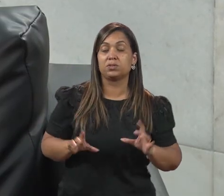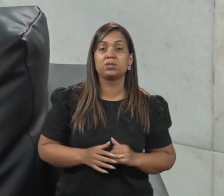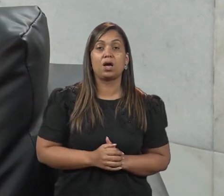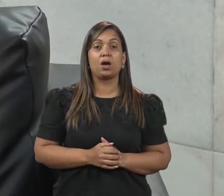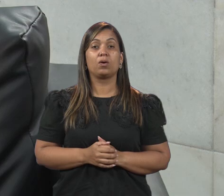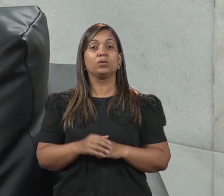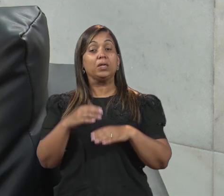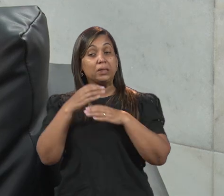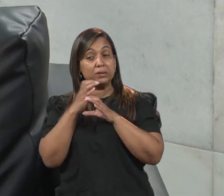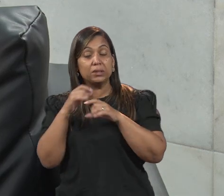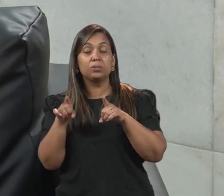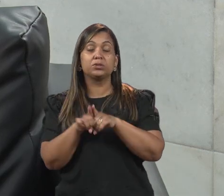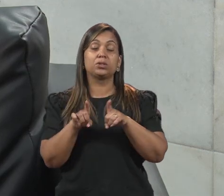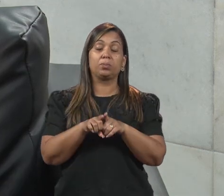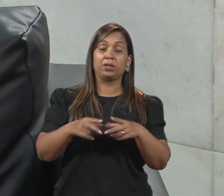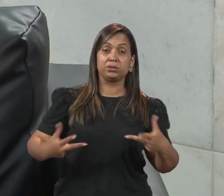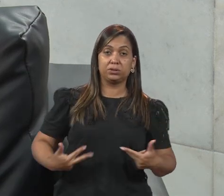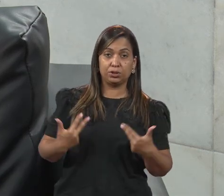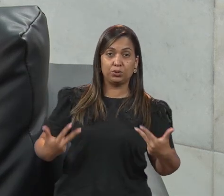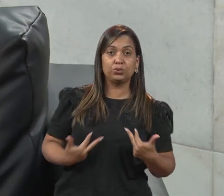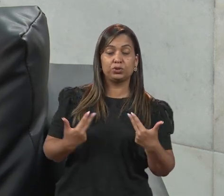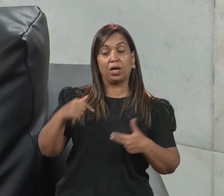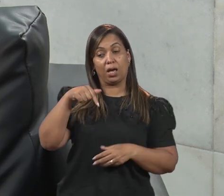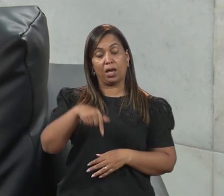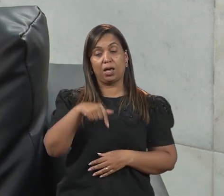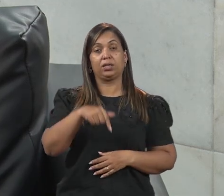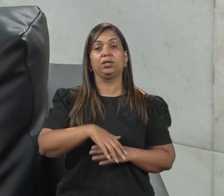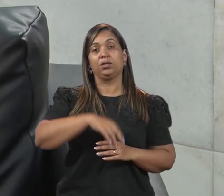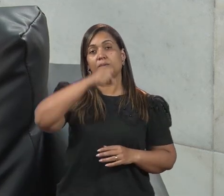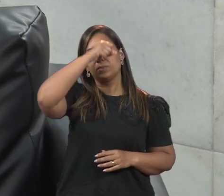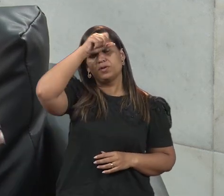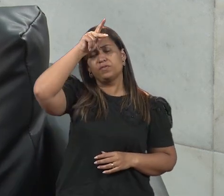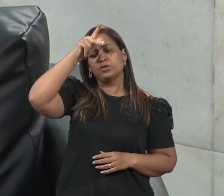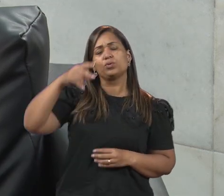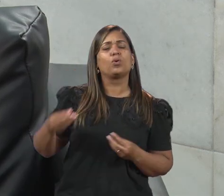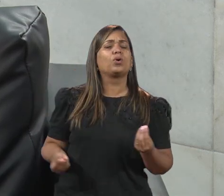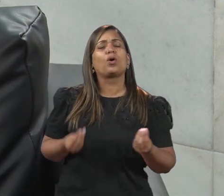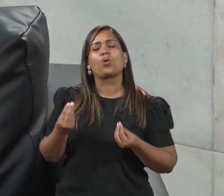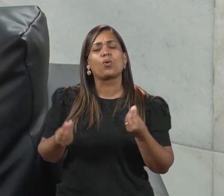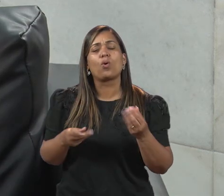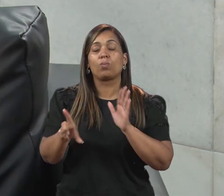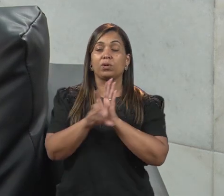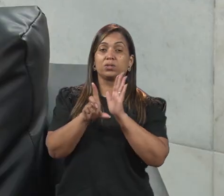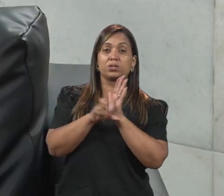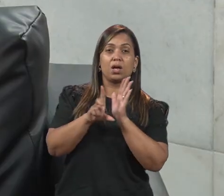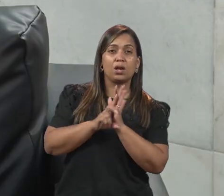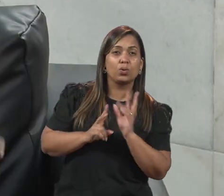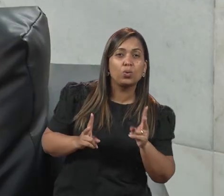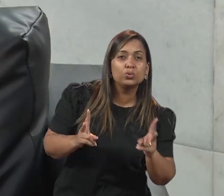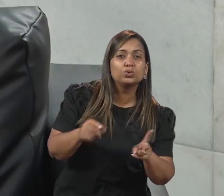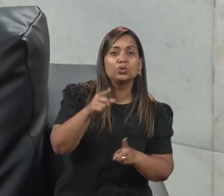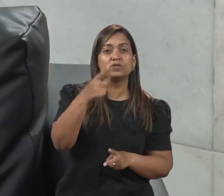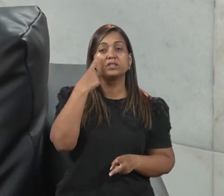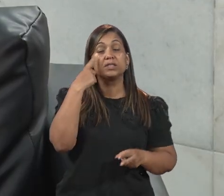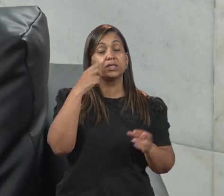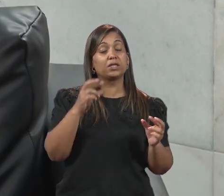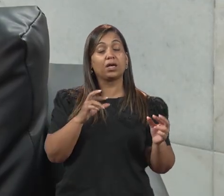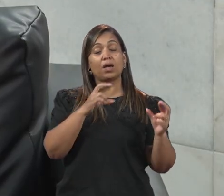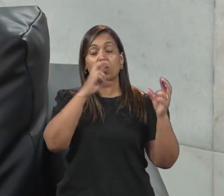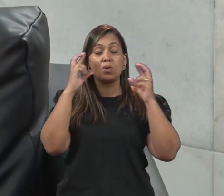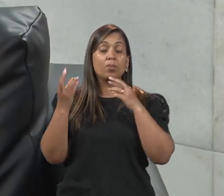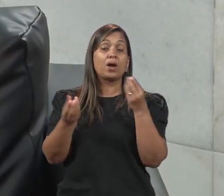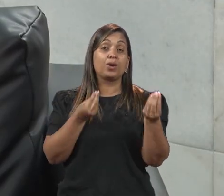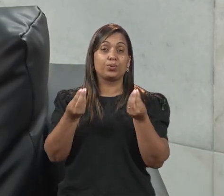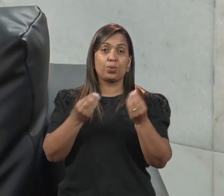especialistas, exames e cirurgias aqui na nossa rede pública. Como é que está? Essa lei está em vigor? Como o senhor tem acompanhado? Como é